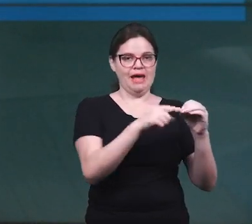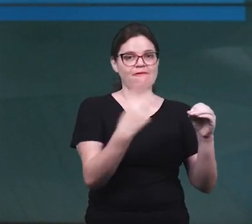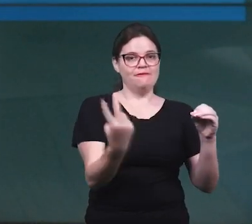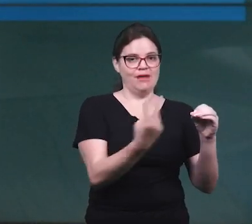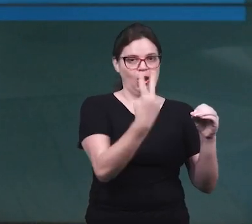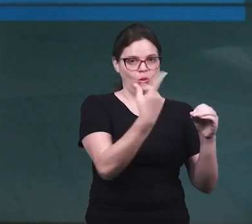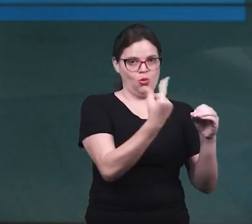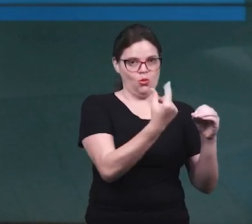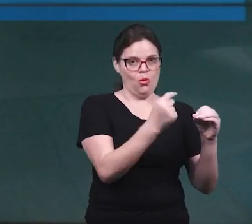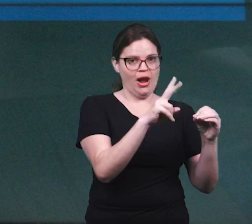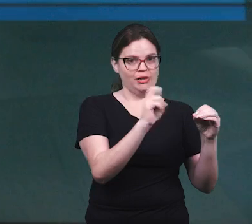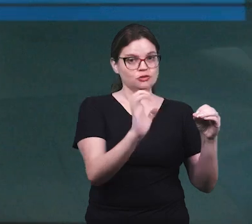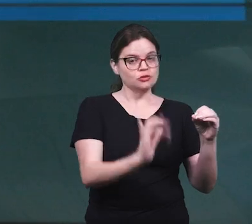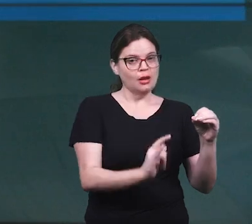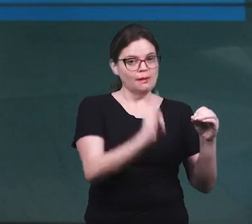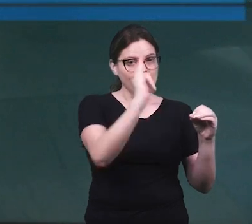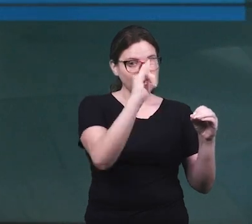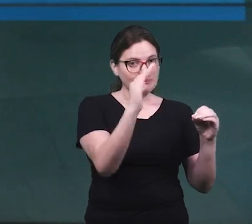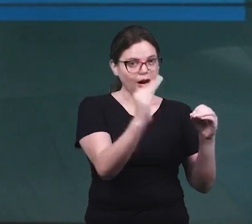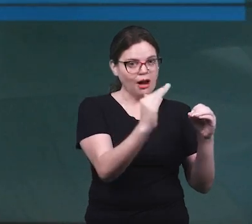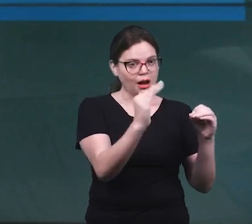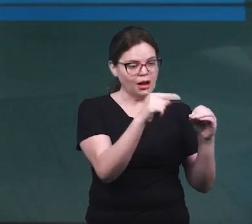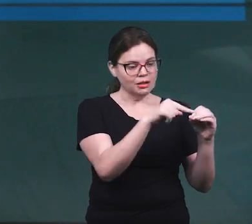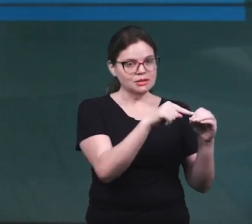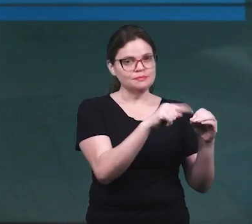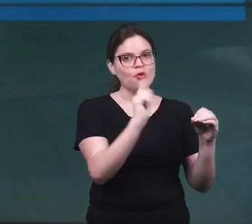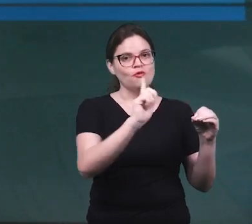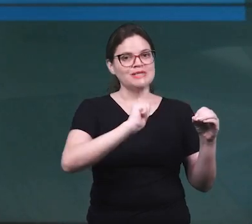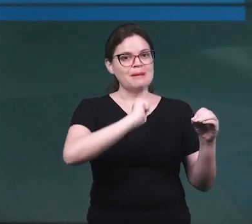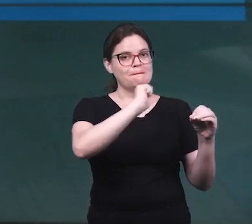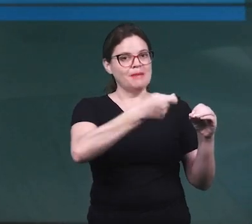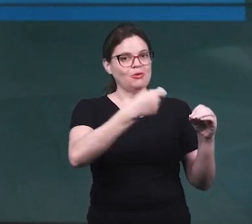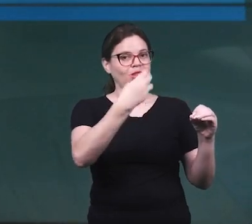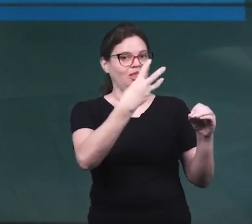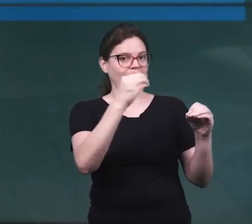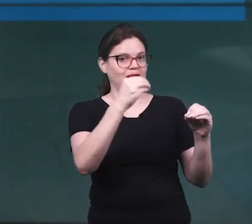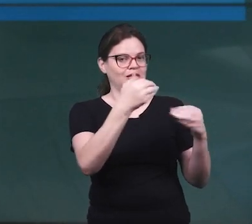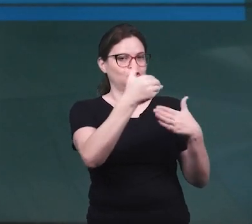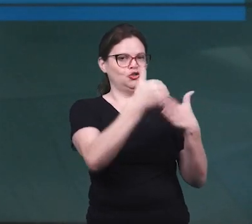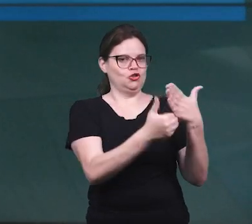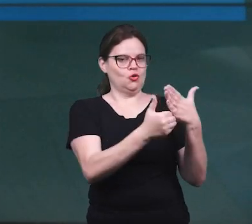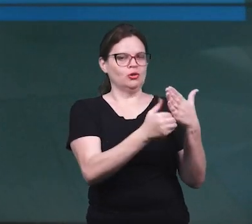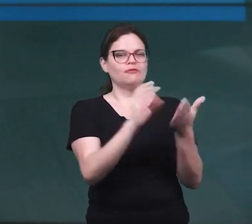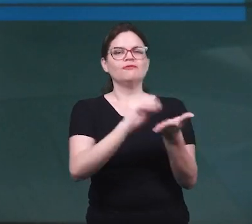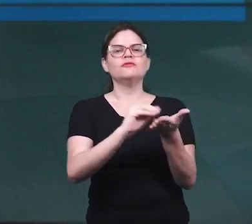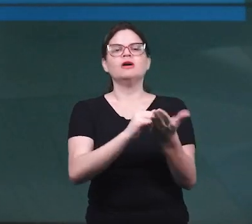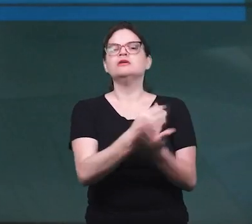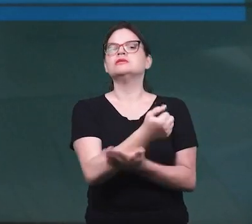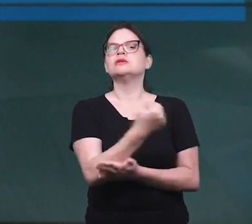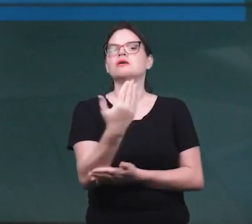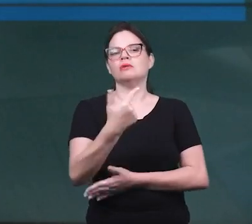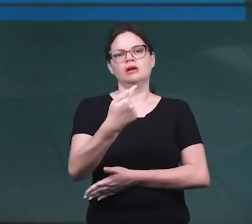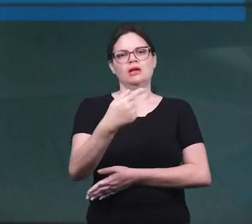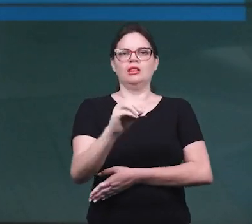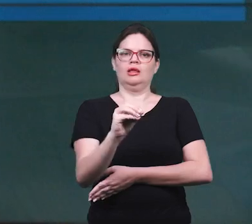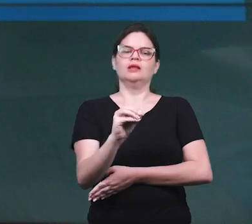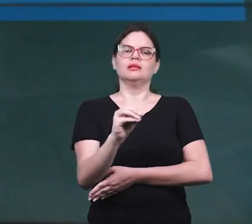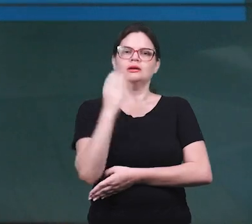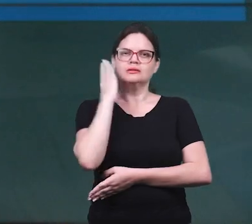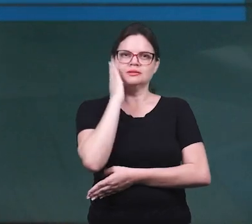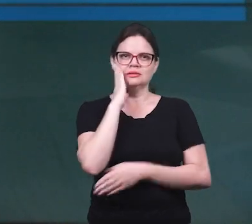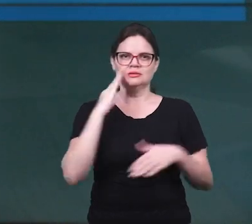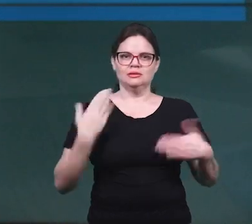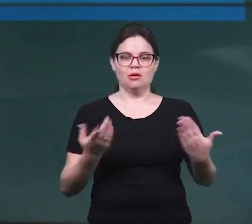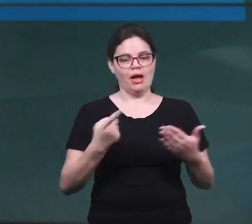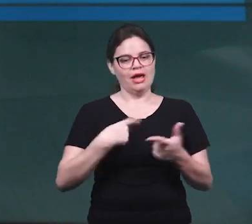está devendo. Isso é uma obrigação, isso é uma dívida. Qual é o valor do seu